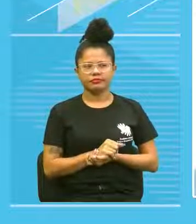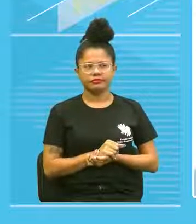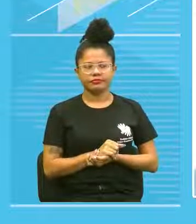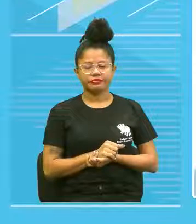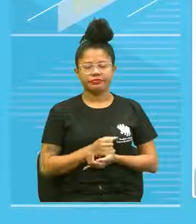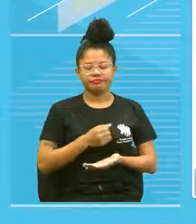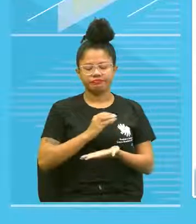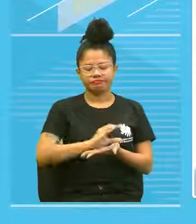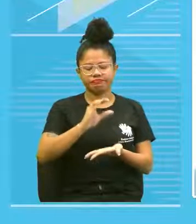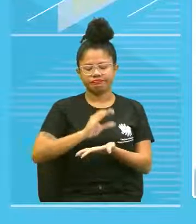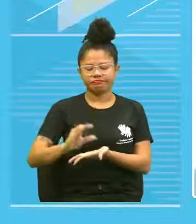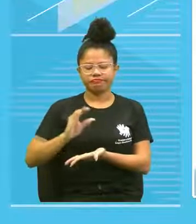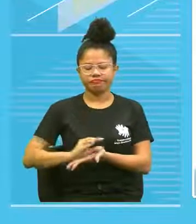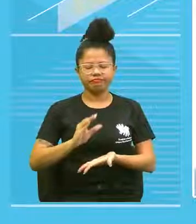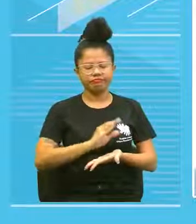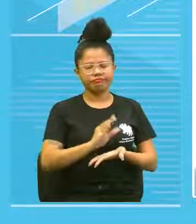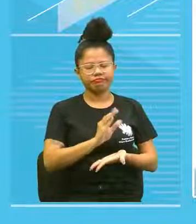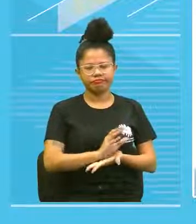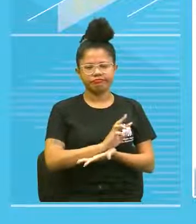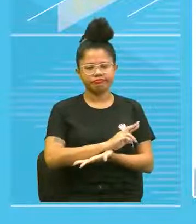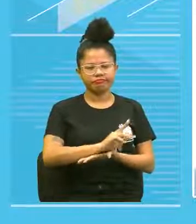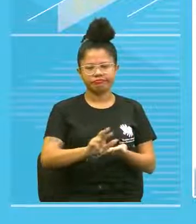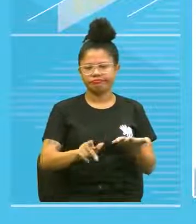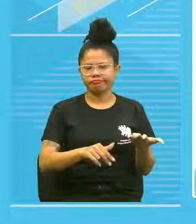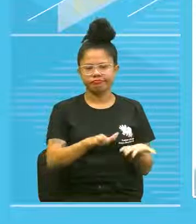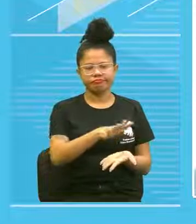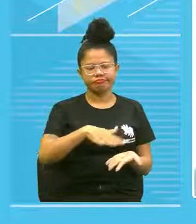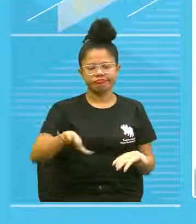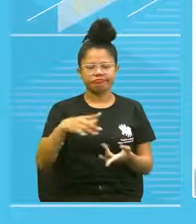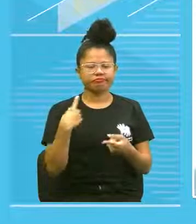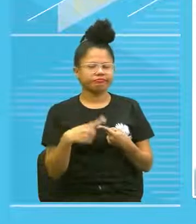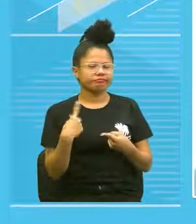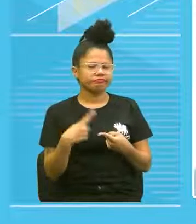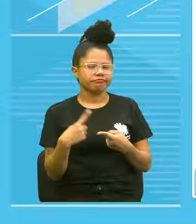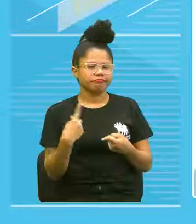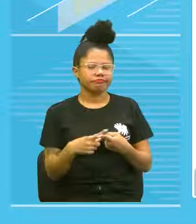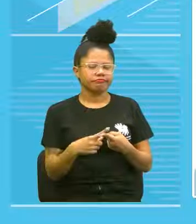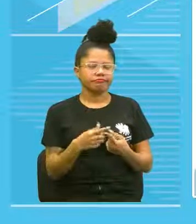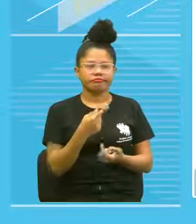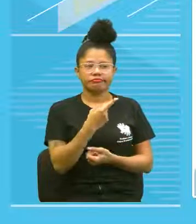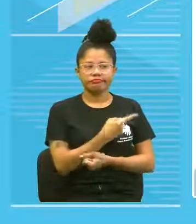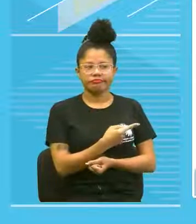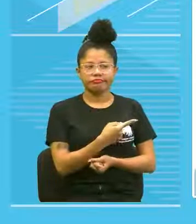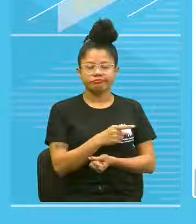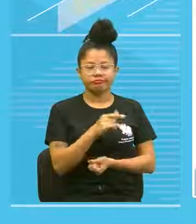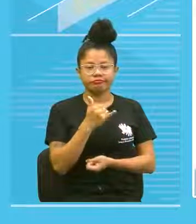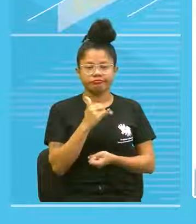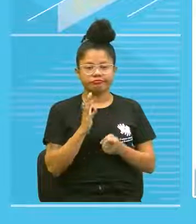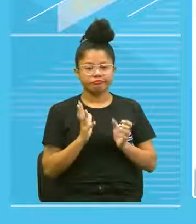a investir mais o que Professor o que é energia limpa